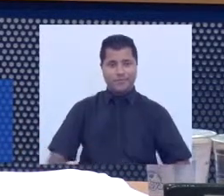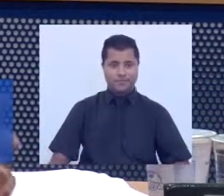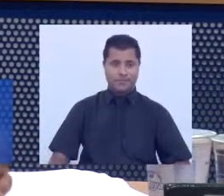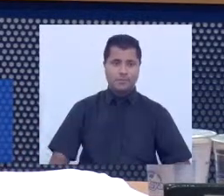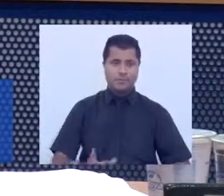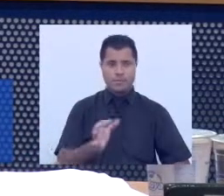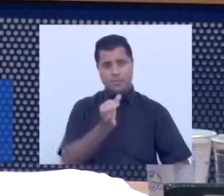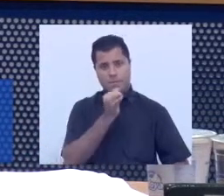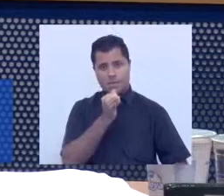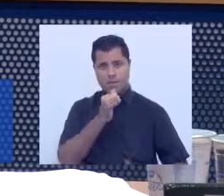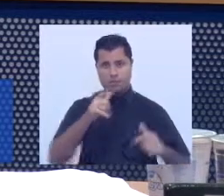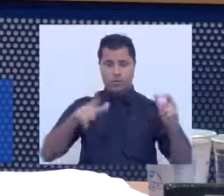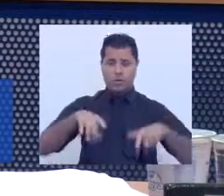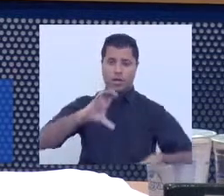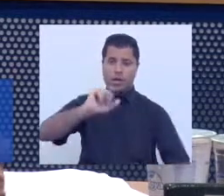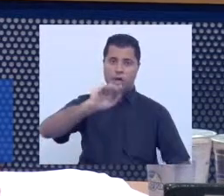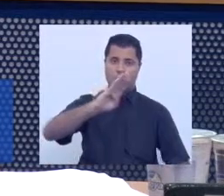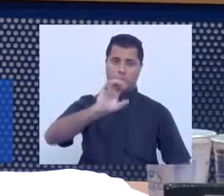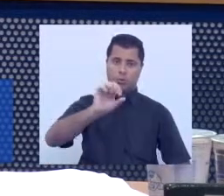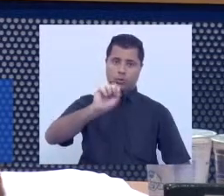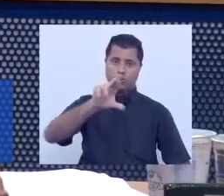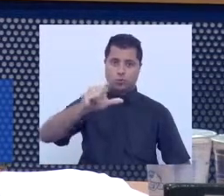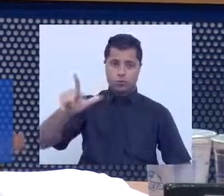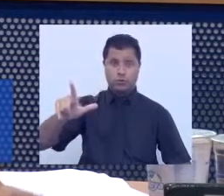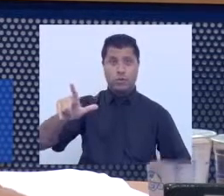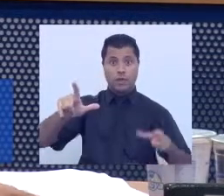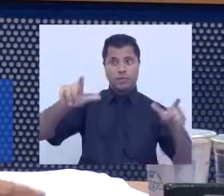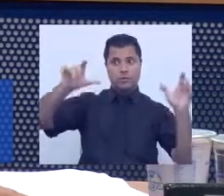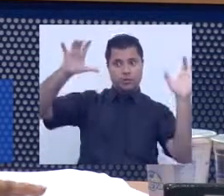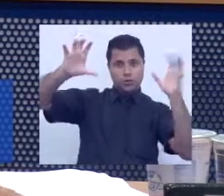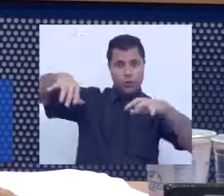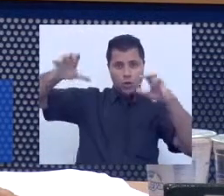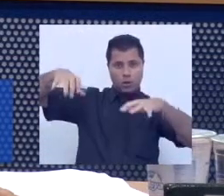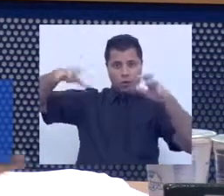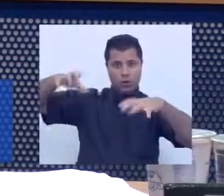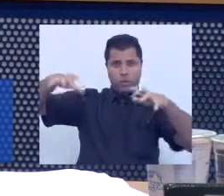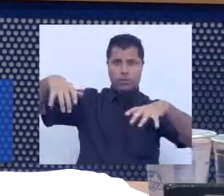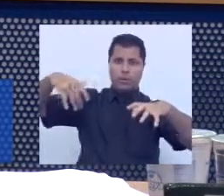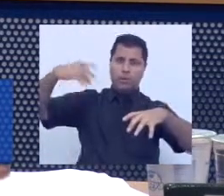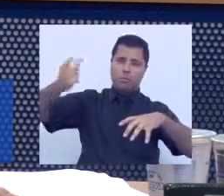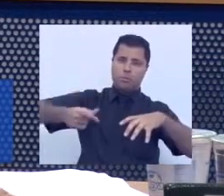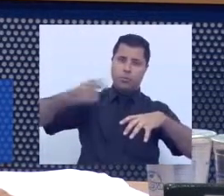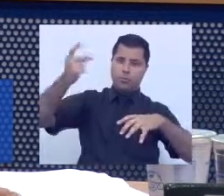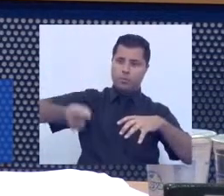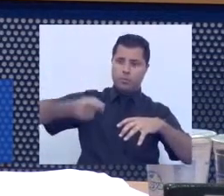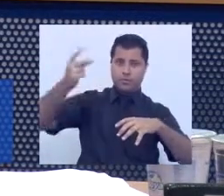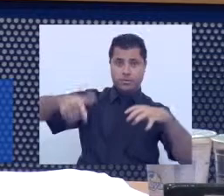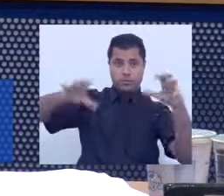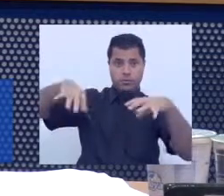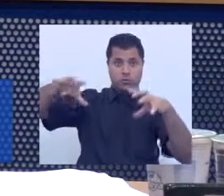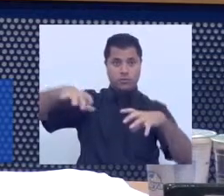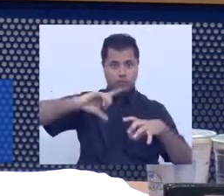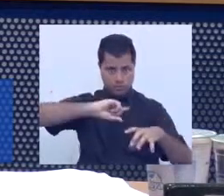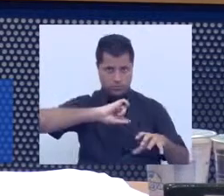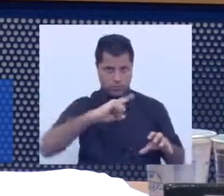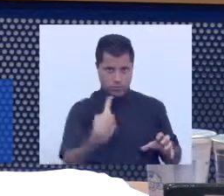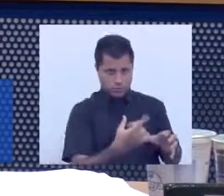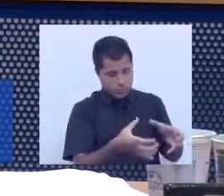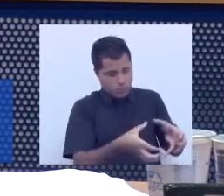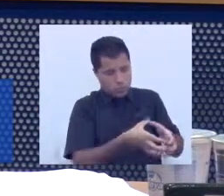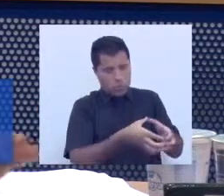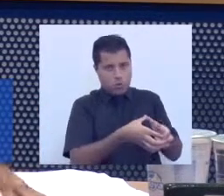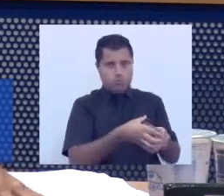exemplo, região do Cabo Sul, quando chover em determinada área, muito tempo, os nossos agentes de defesa civil